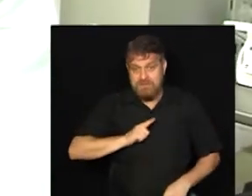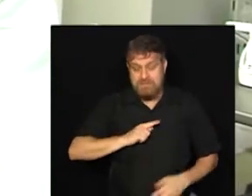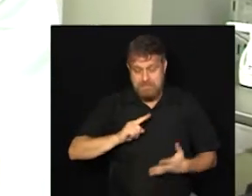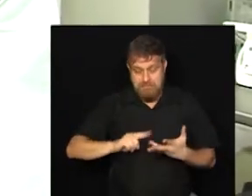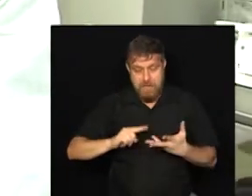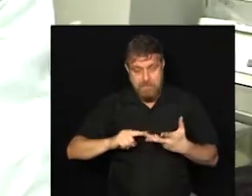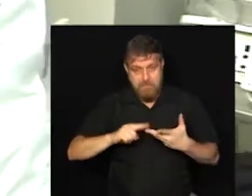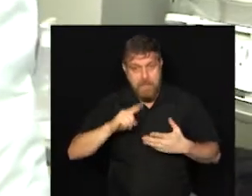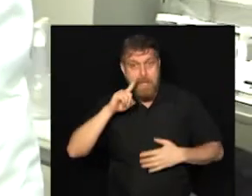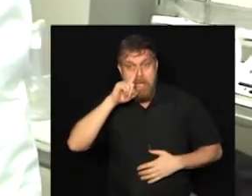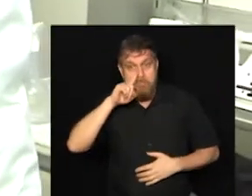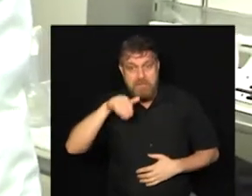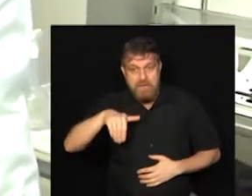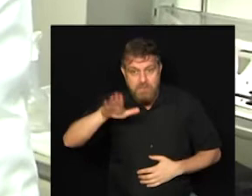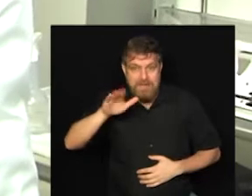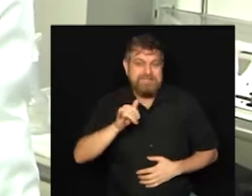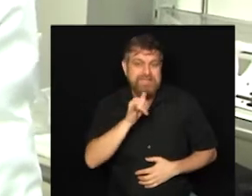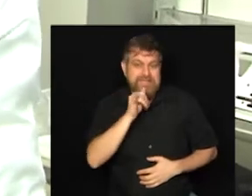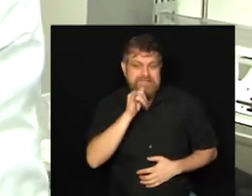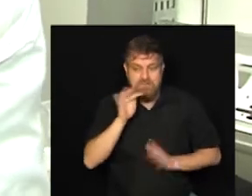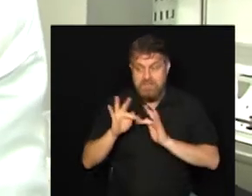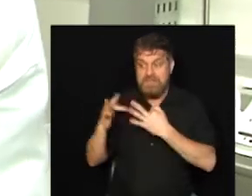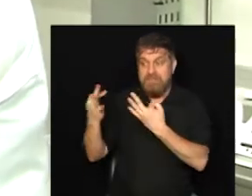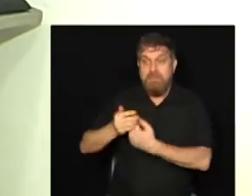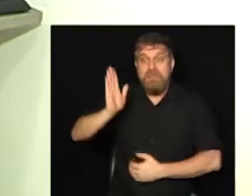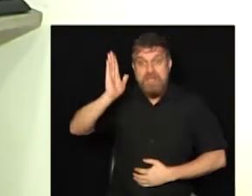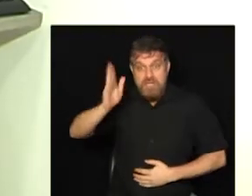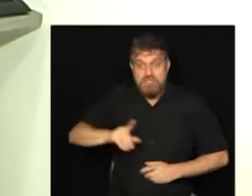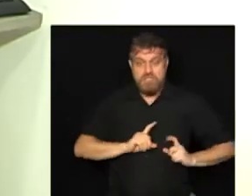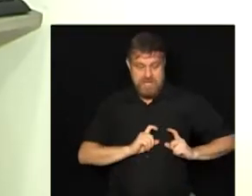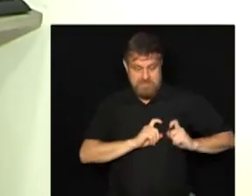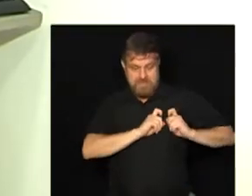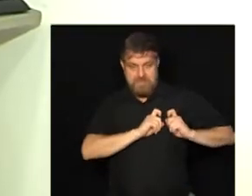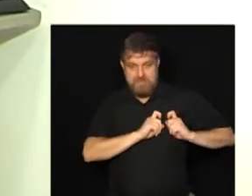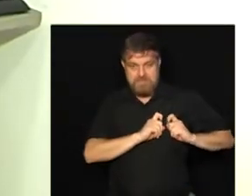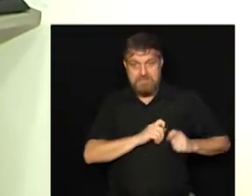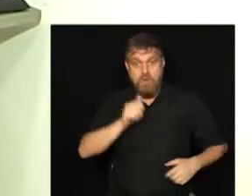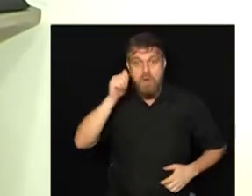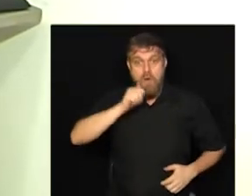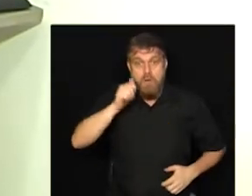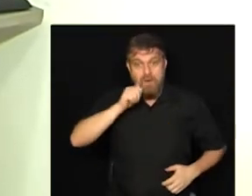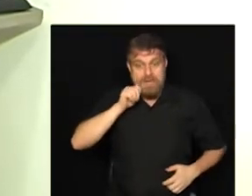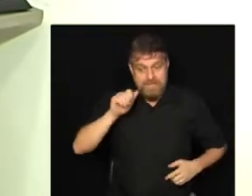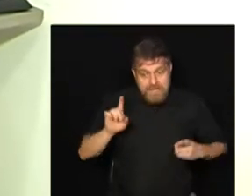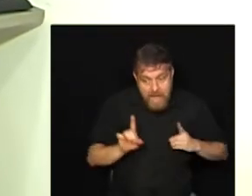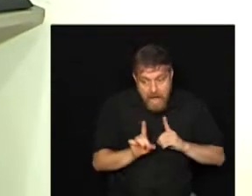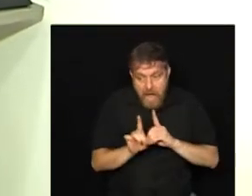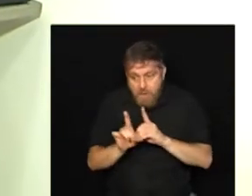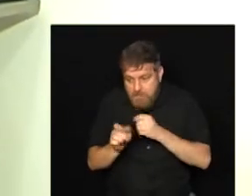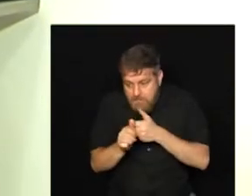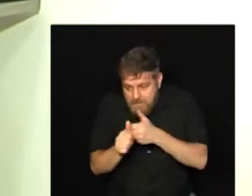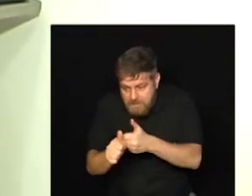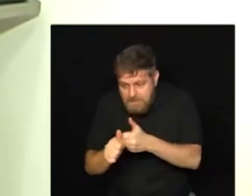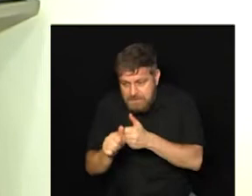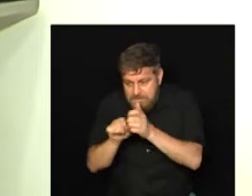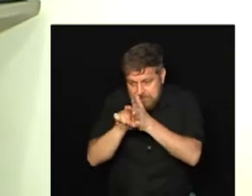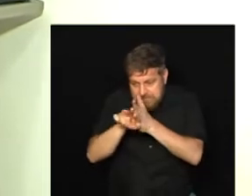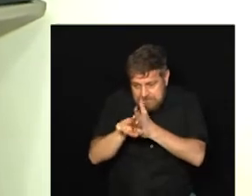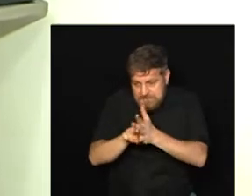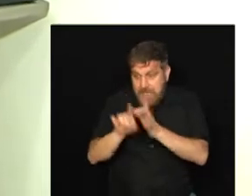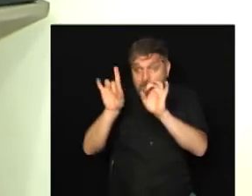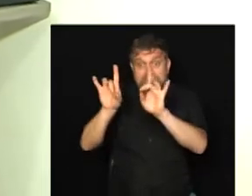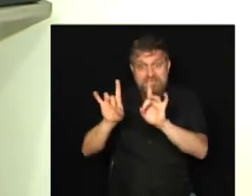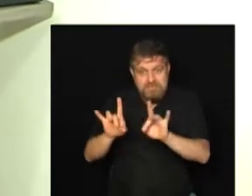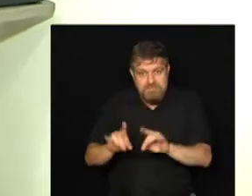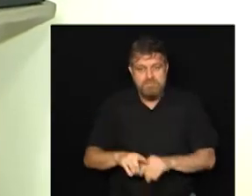de risco maior, como parentes de primeiro grau, elas têm que ser acompanhadas de uma forma especial. Então, apesar